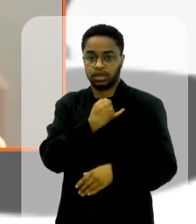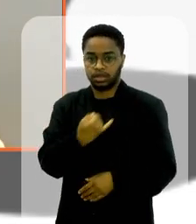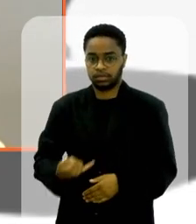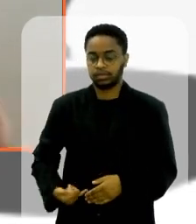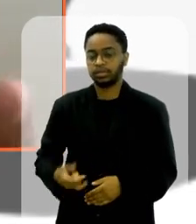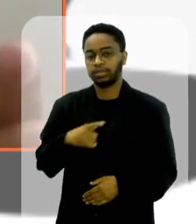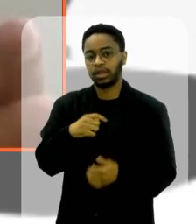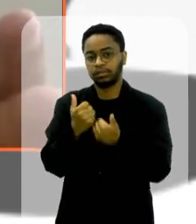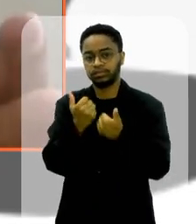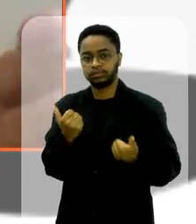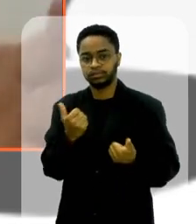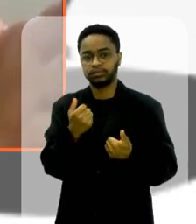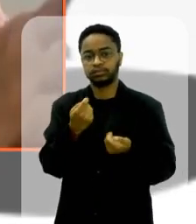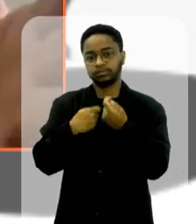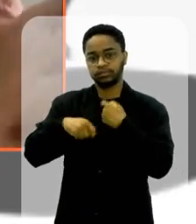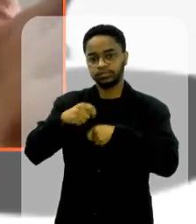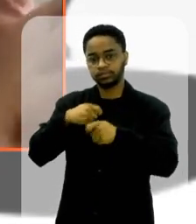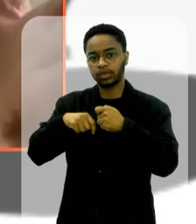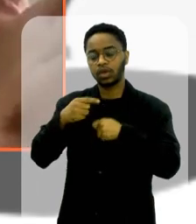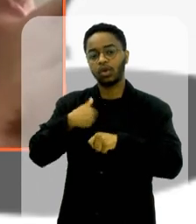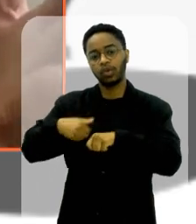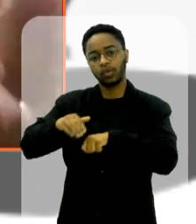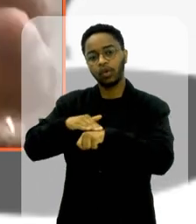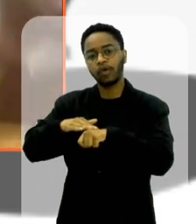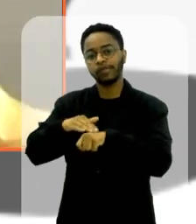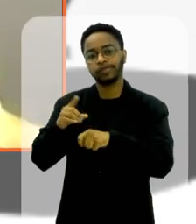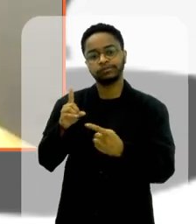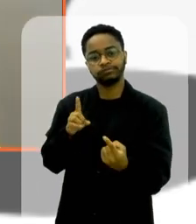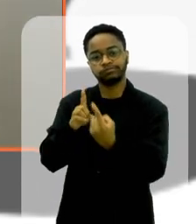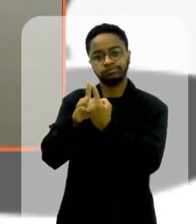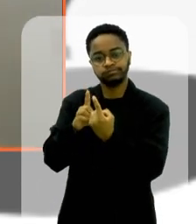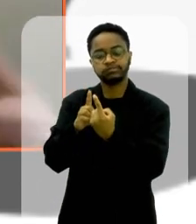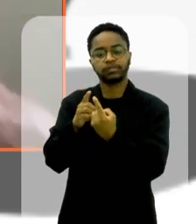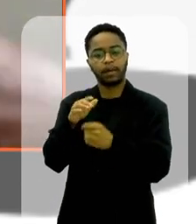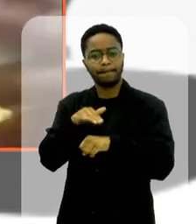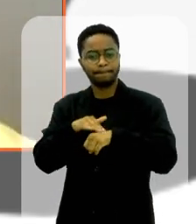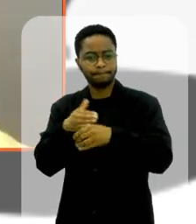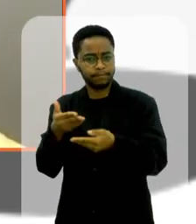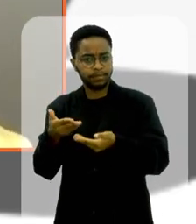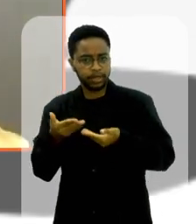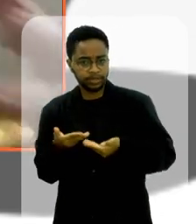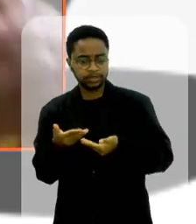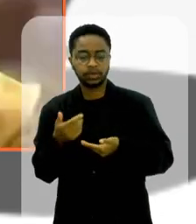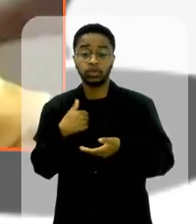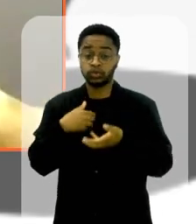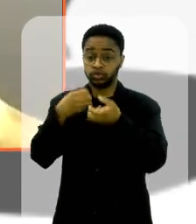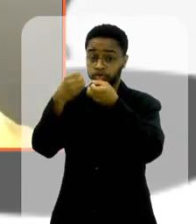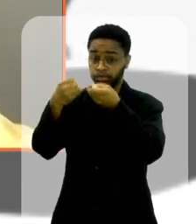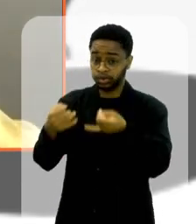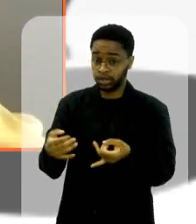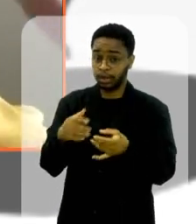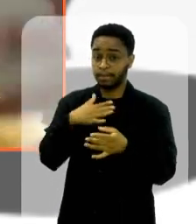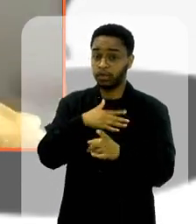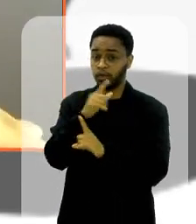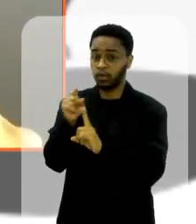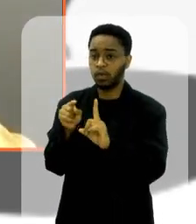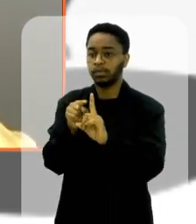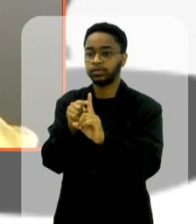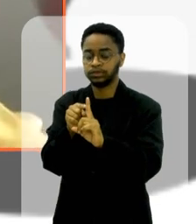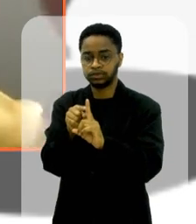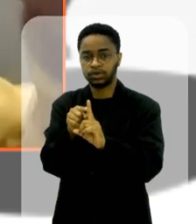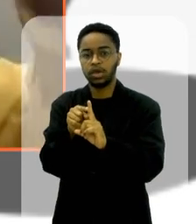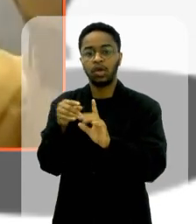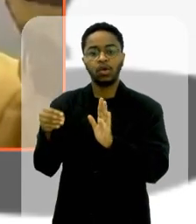o subadministrador, né? E ele me atendeu prontamente. Eu expliquei para ele: o